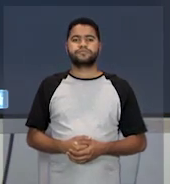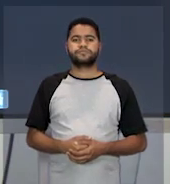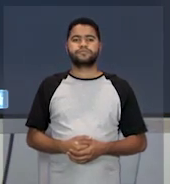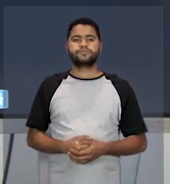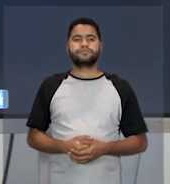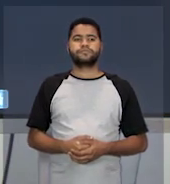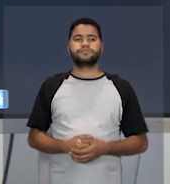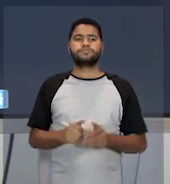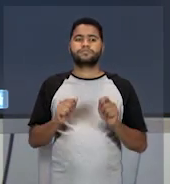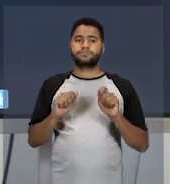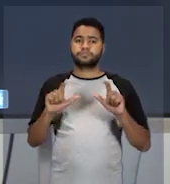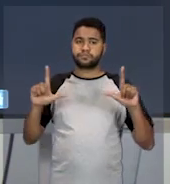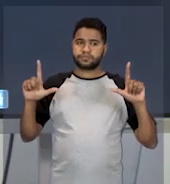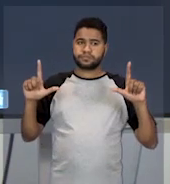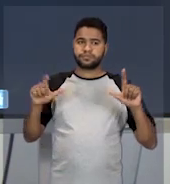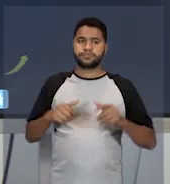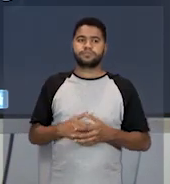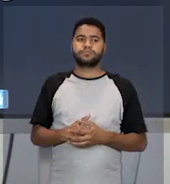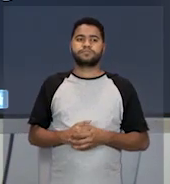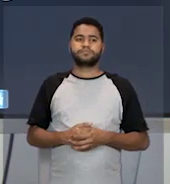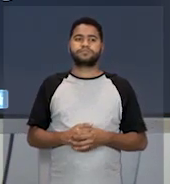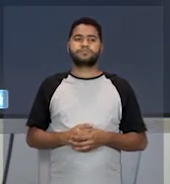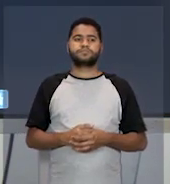passando para o próximo slide,